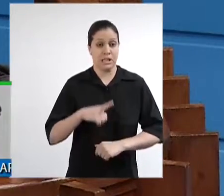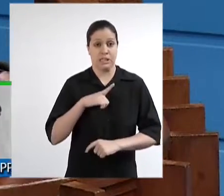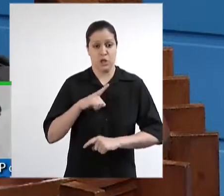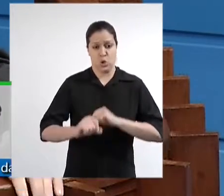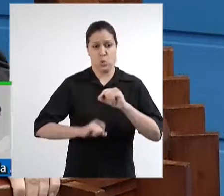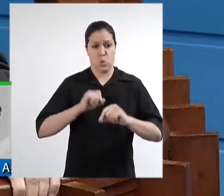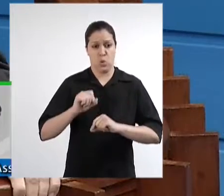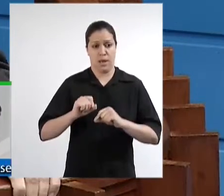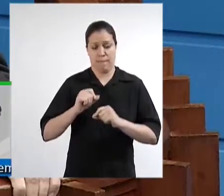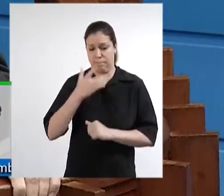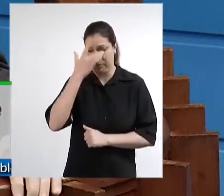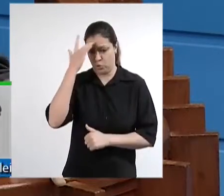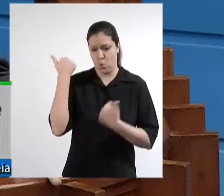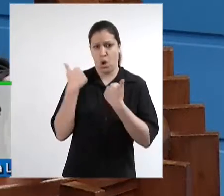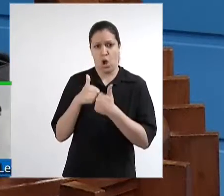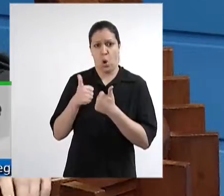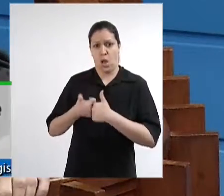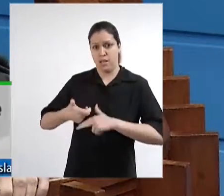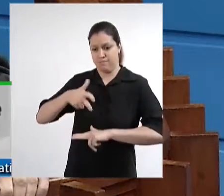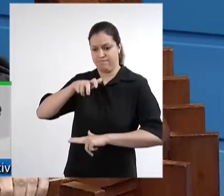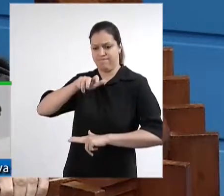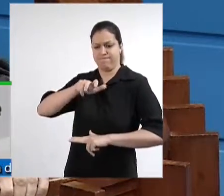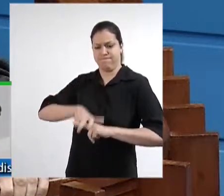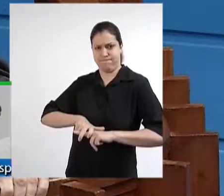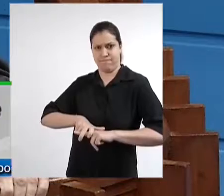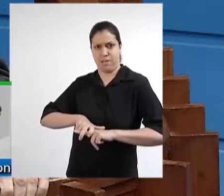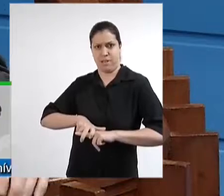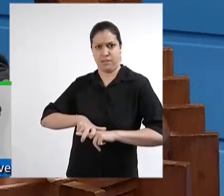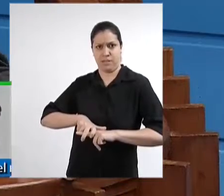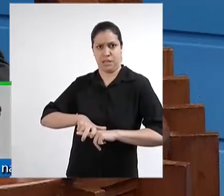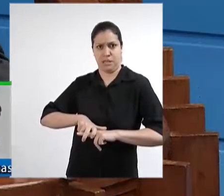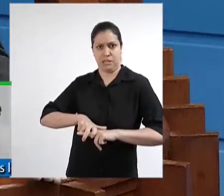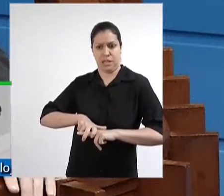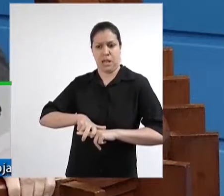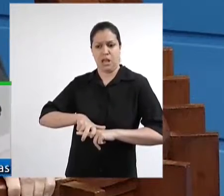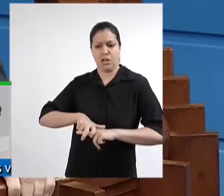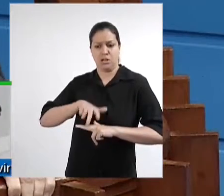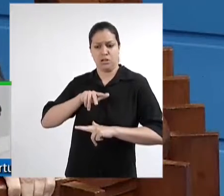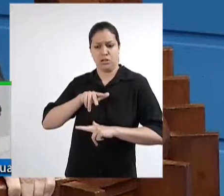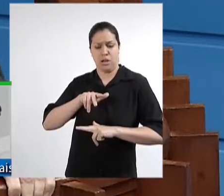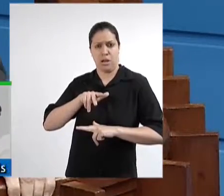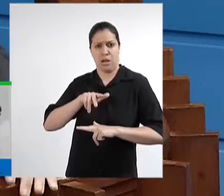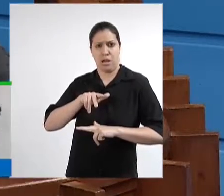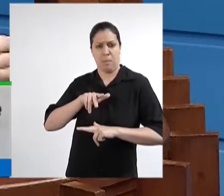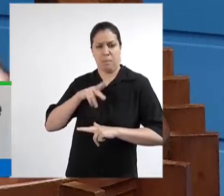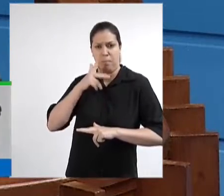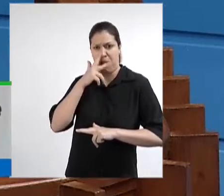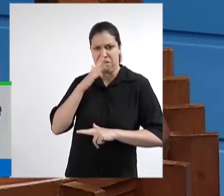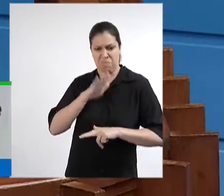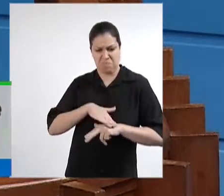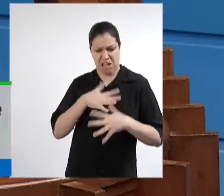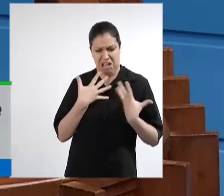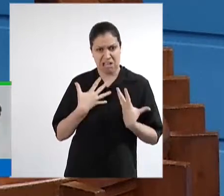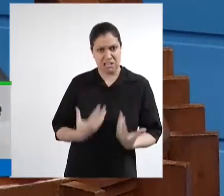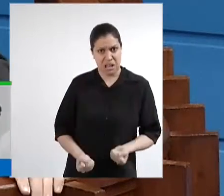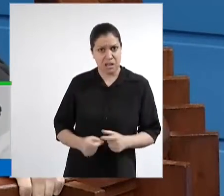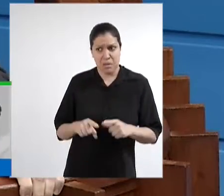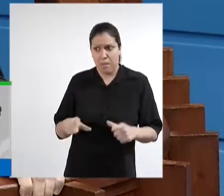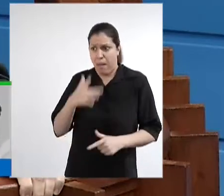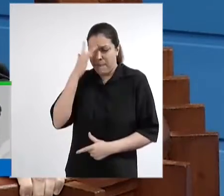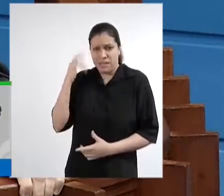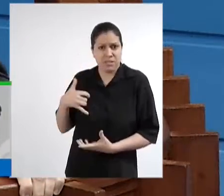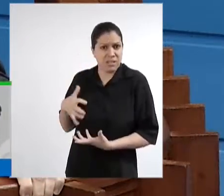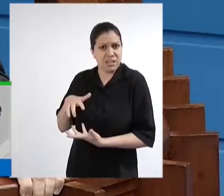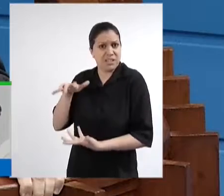ali que está sentado e está mais cansado do que uma pessoa idosa. Olha o ponto que